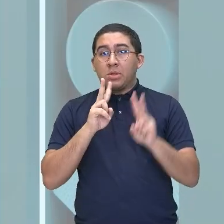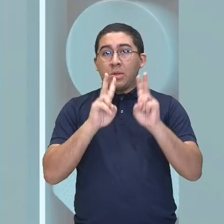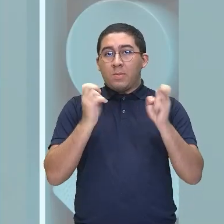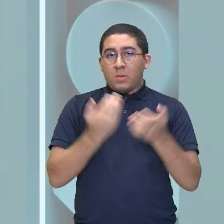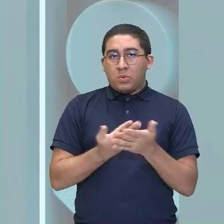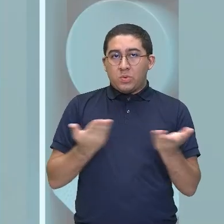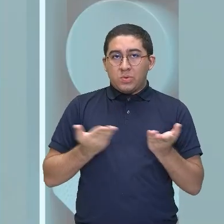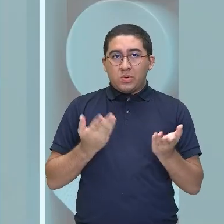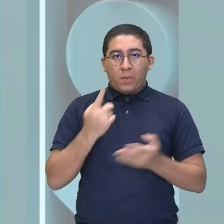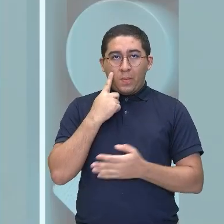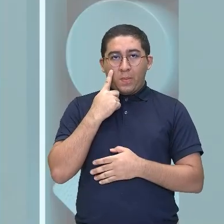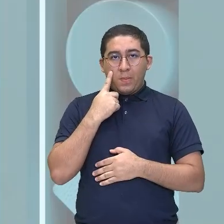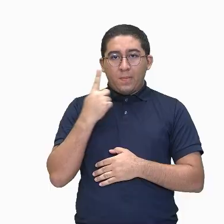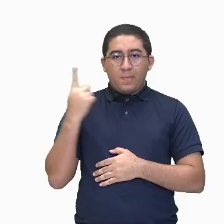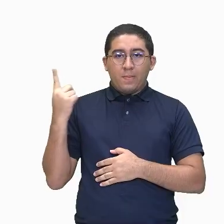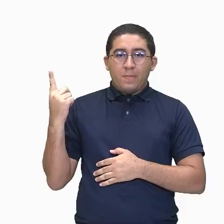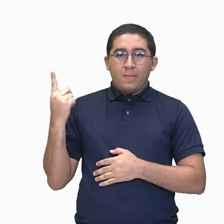hoje?